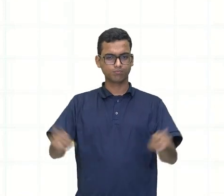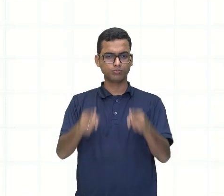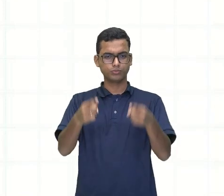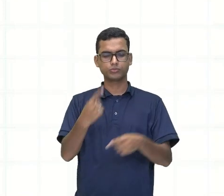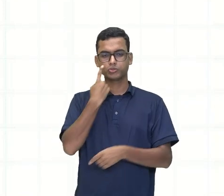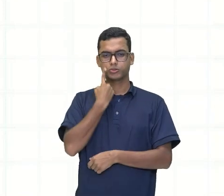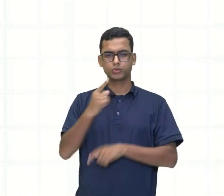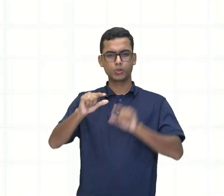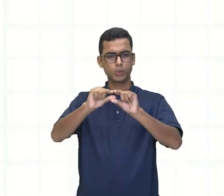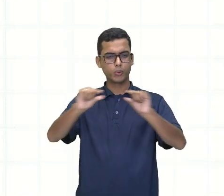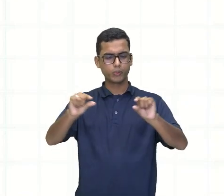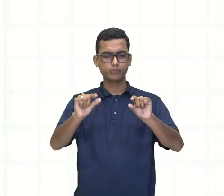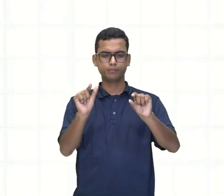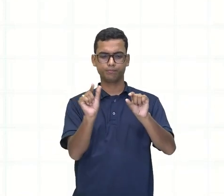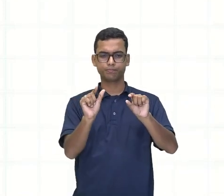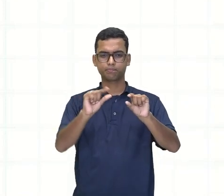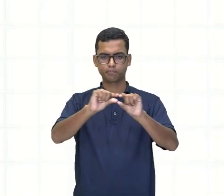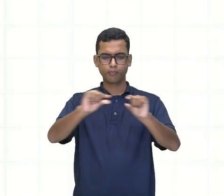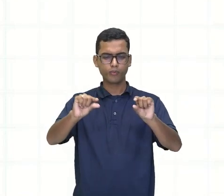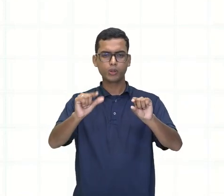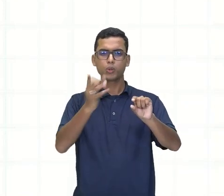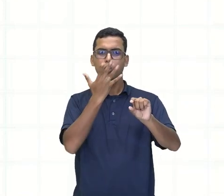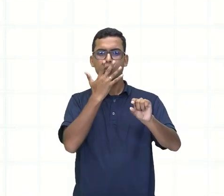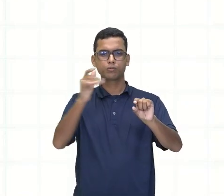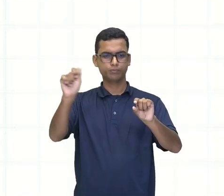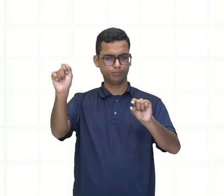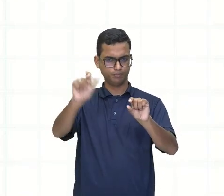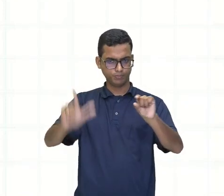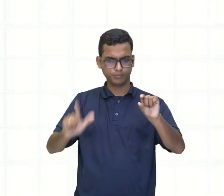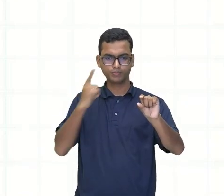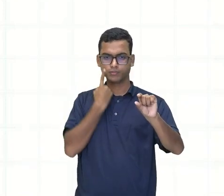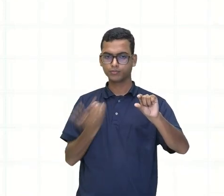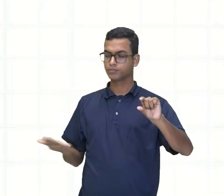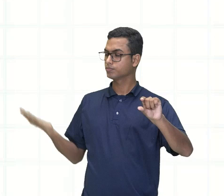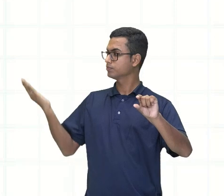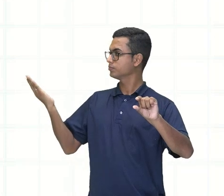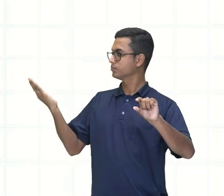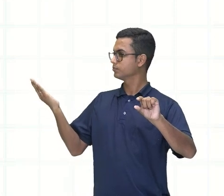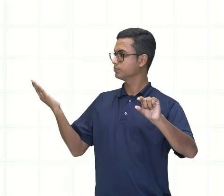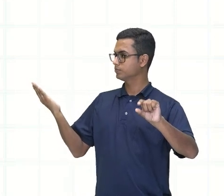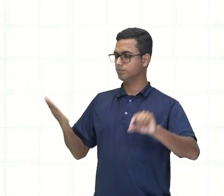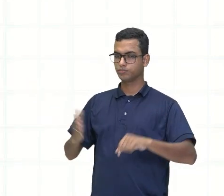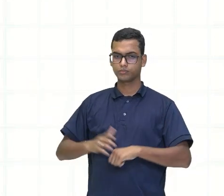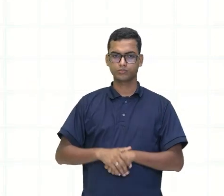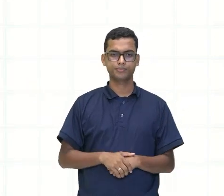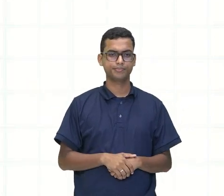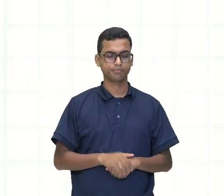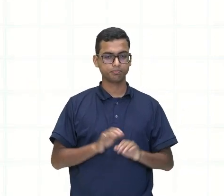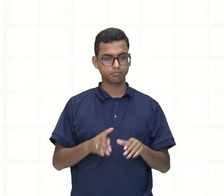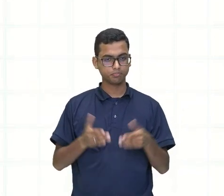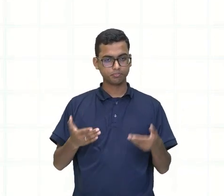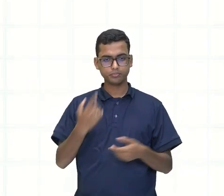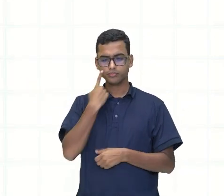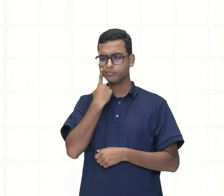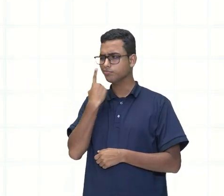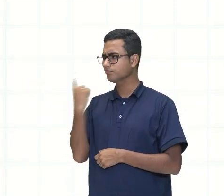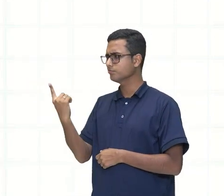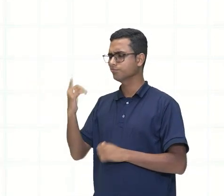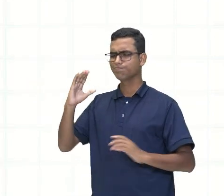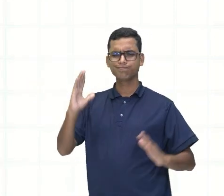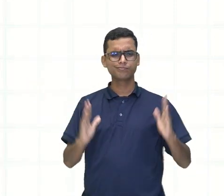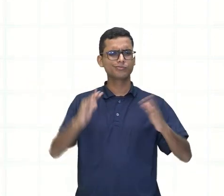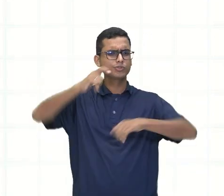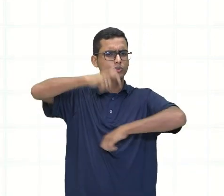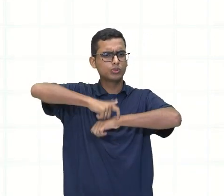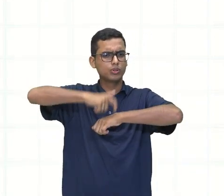studying, estudando música a manhã toda. Então, que período de tempo foi esse? A